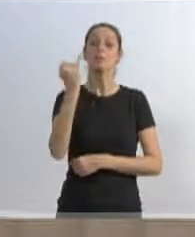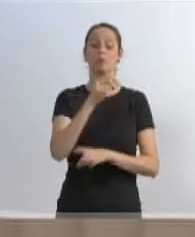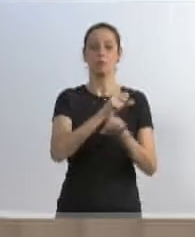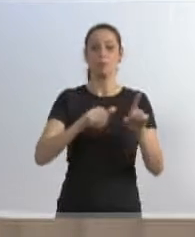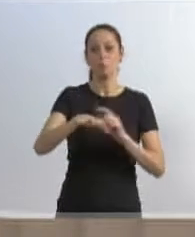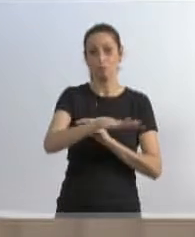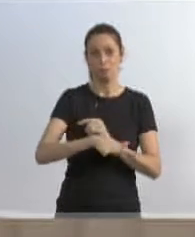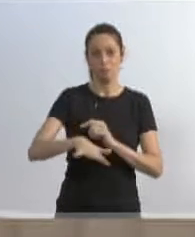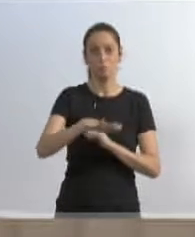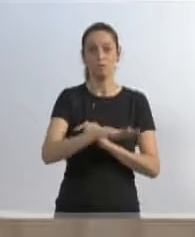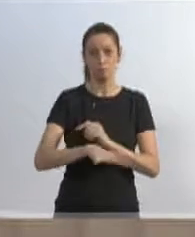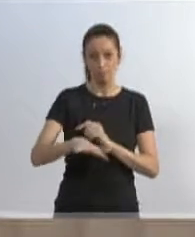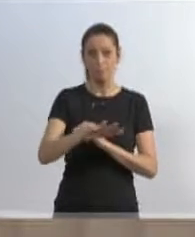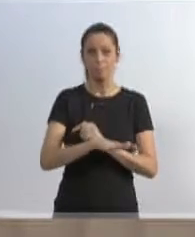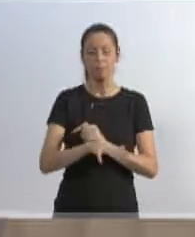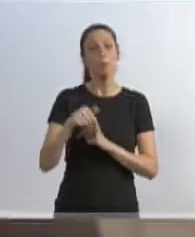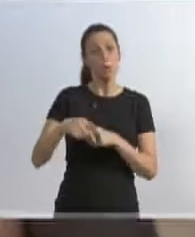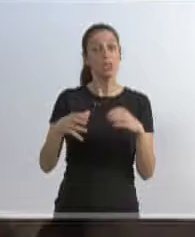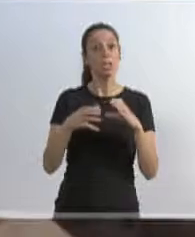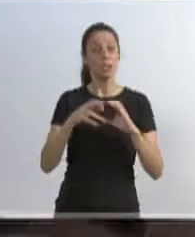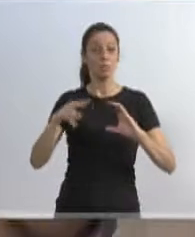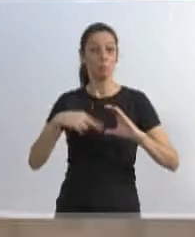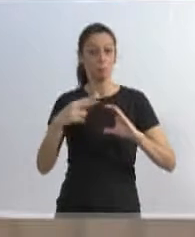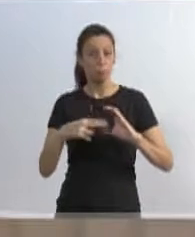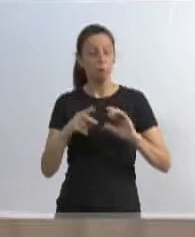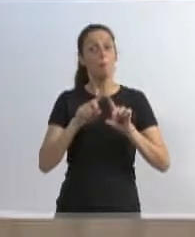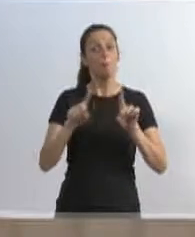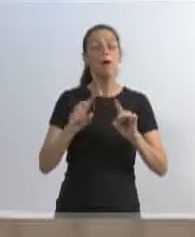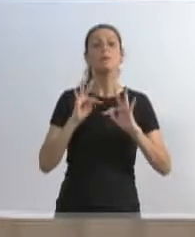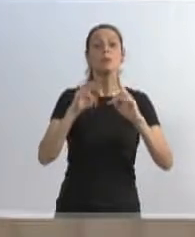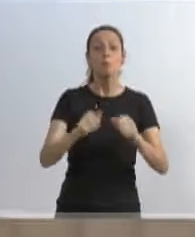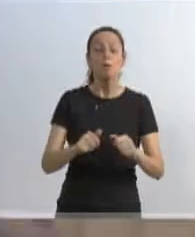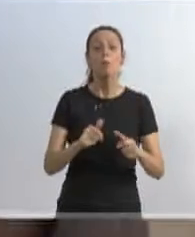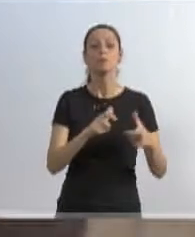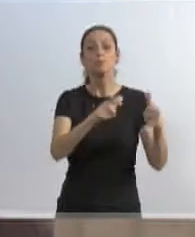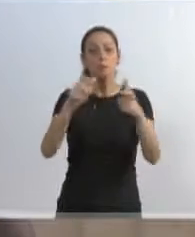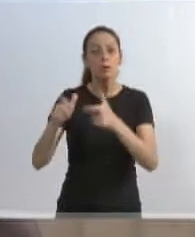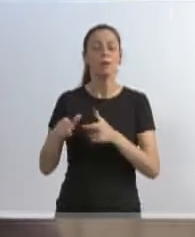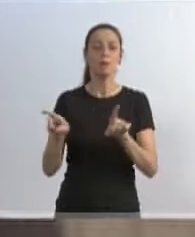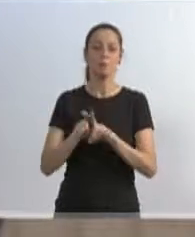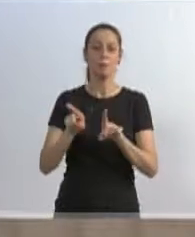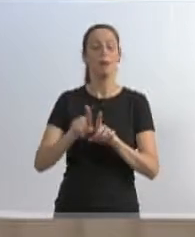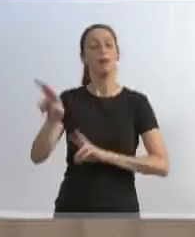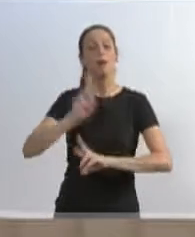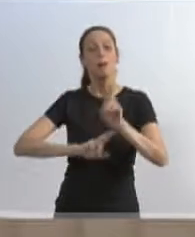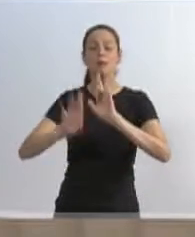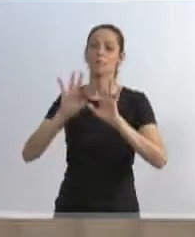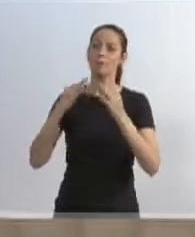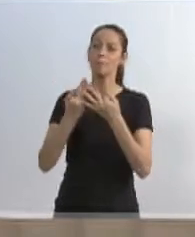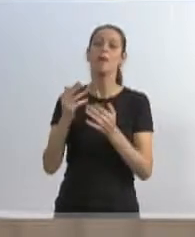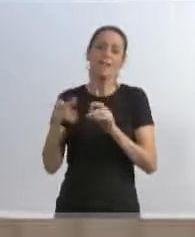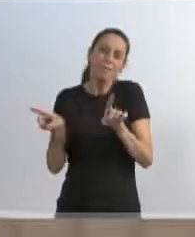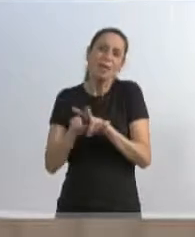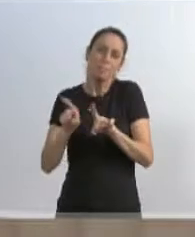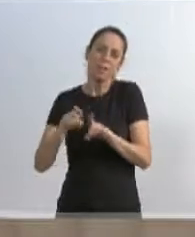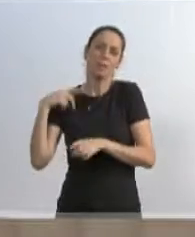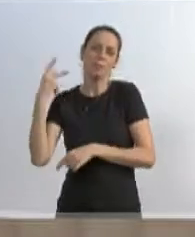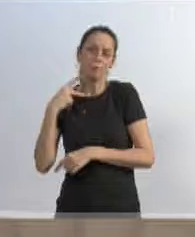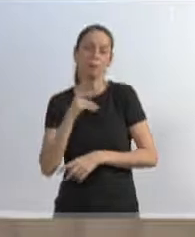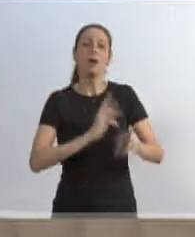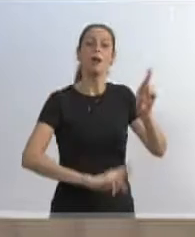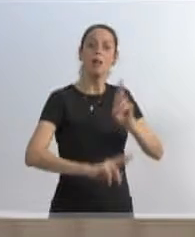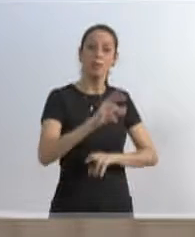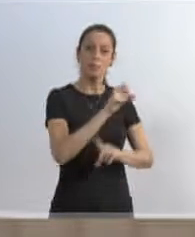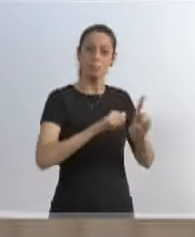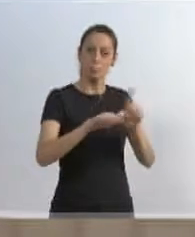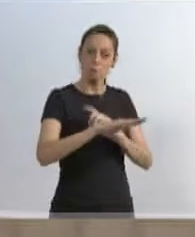não acontece apenas neste parlamento acontece em todos os ambientes da nossa vida nas relações familiares são políticas as nossas relações sociais de uma